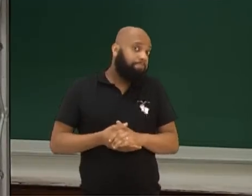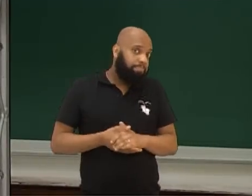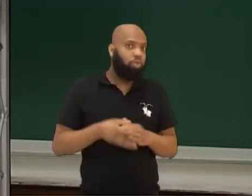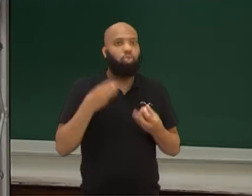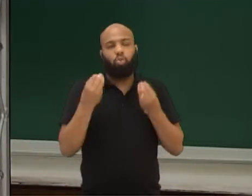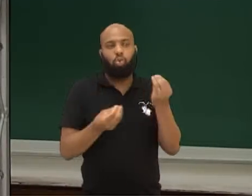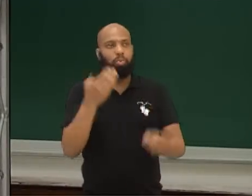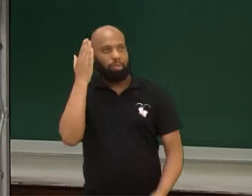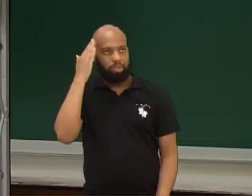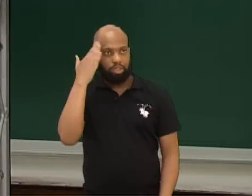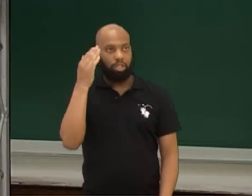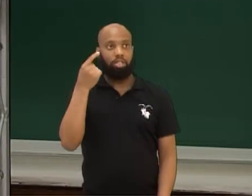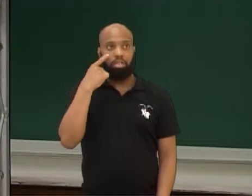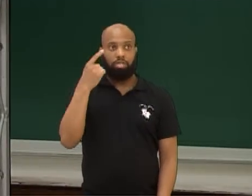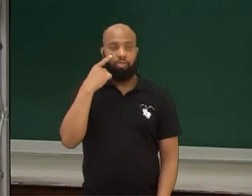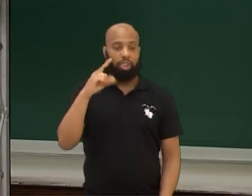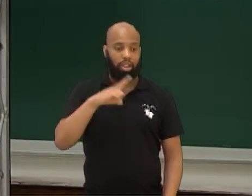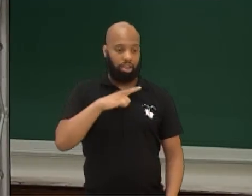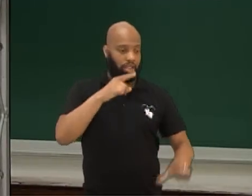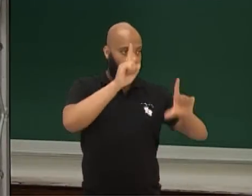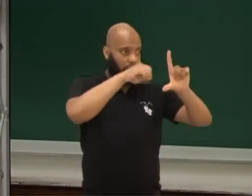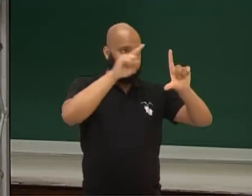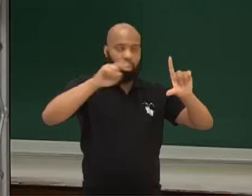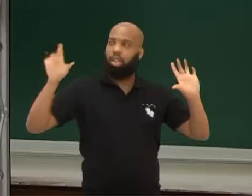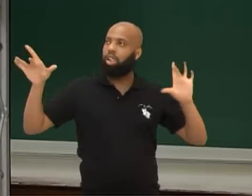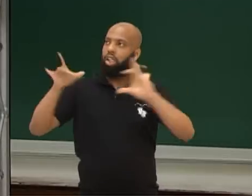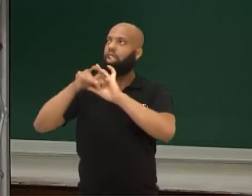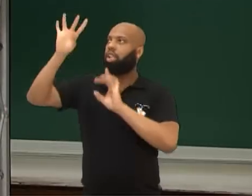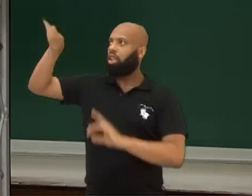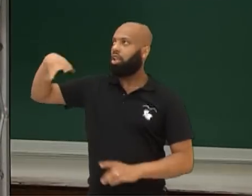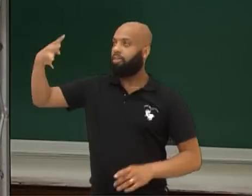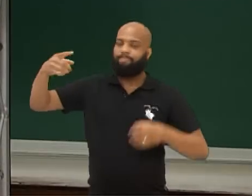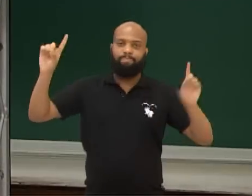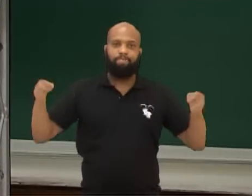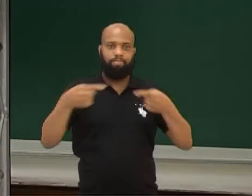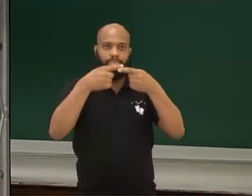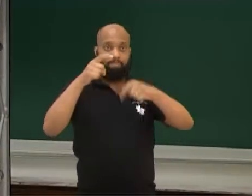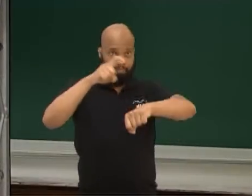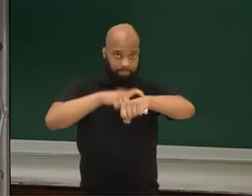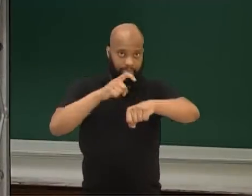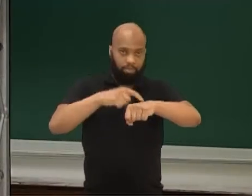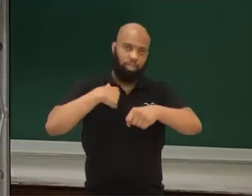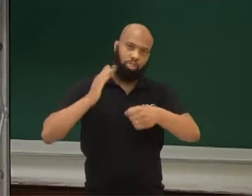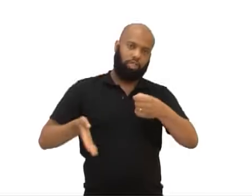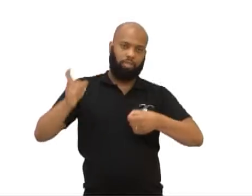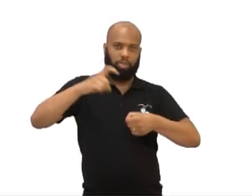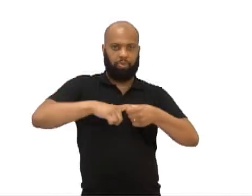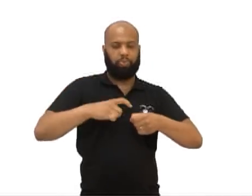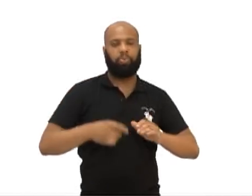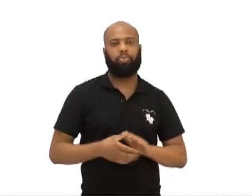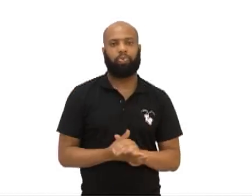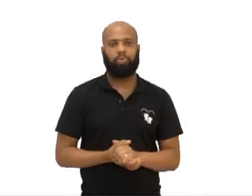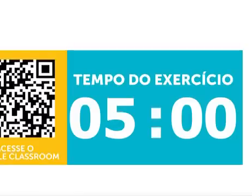que eu vou ter certeza? Eu preciso associar a tabela com o seu gráfico. Vou dar um tempo e já volto.